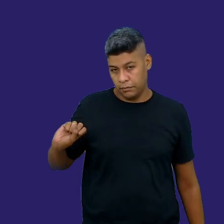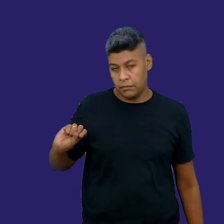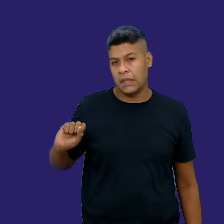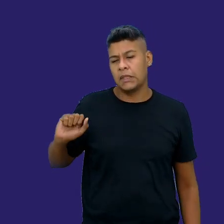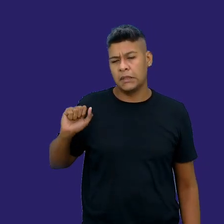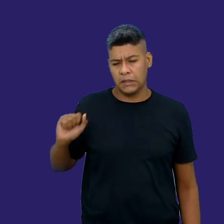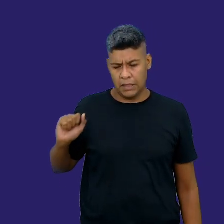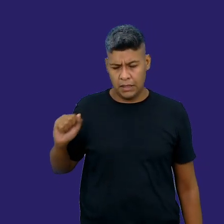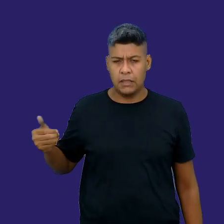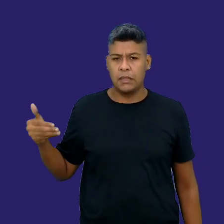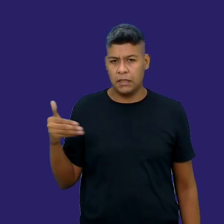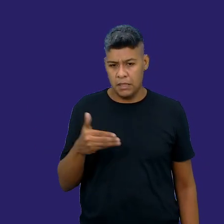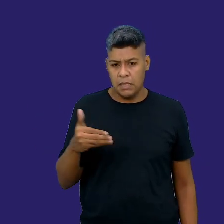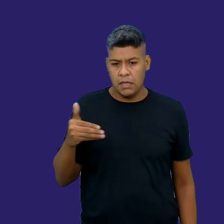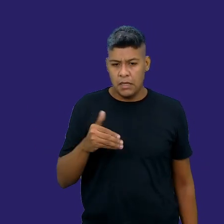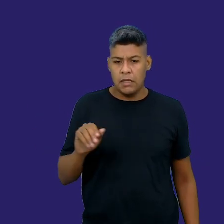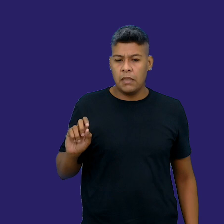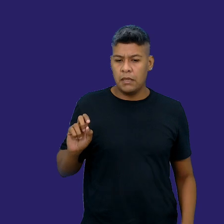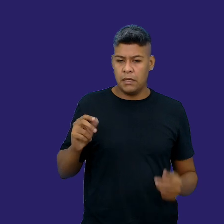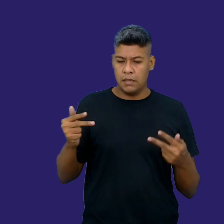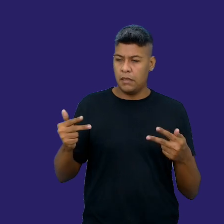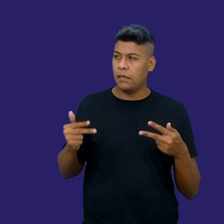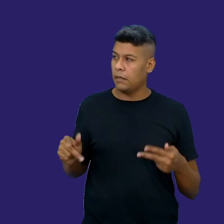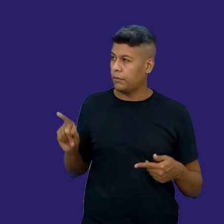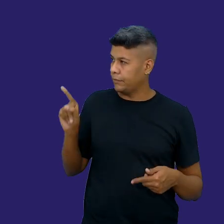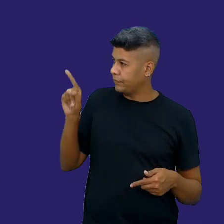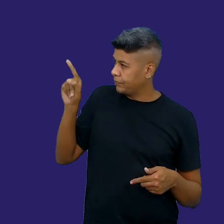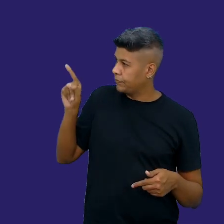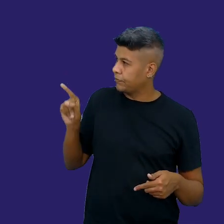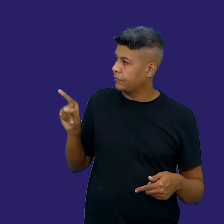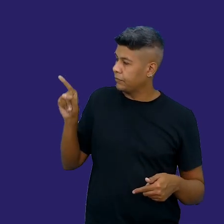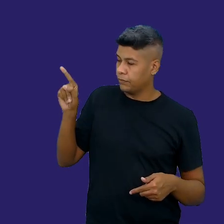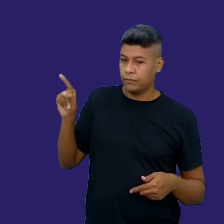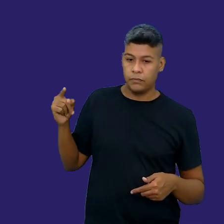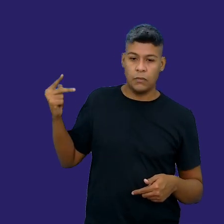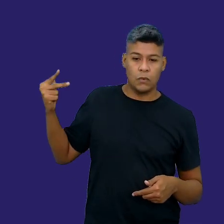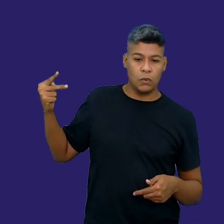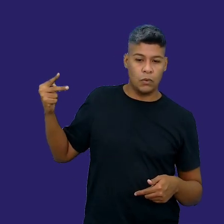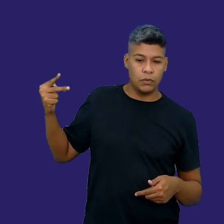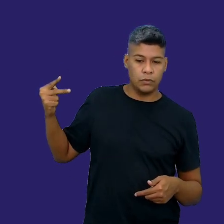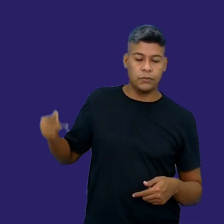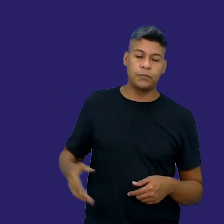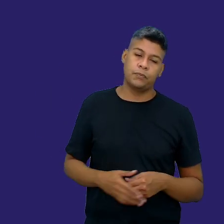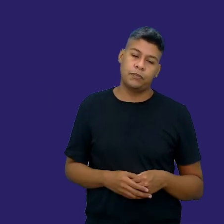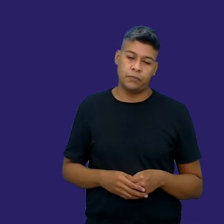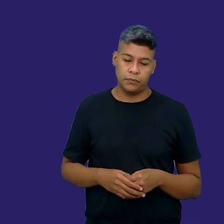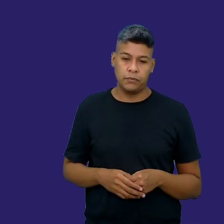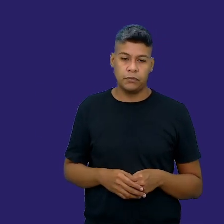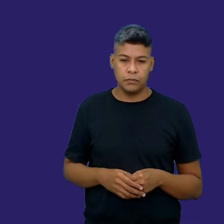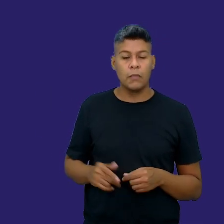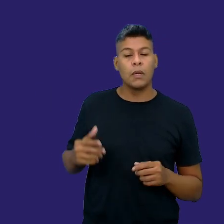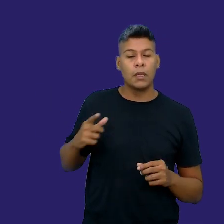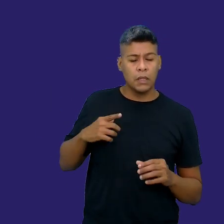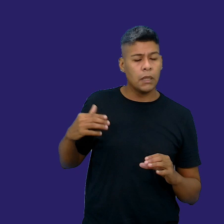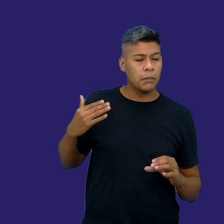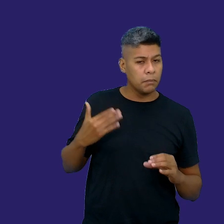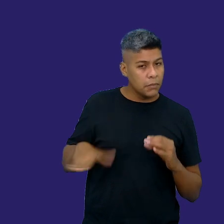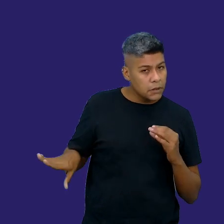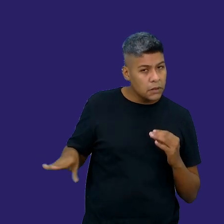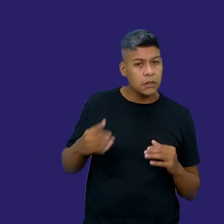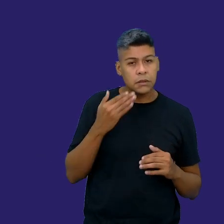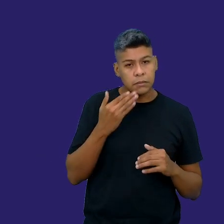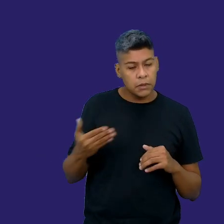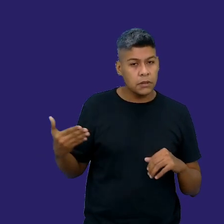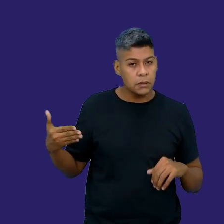vocês acessarem clicando nos links, tanto do ensino médio quanto do ensino fundamental. Se der alguma mensagem de erro, peço que